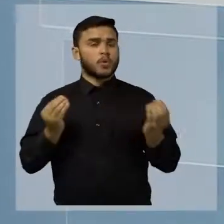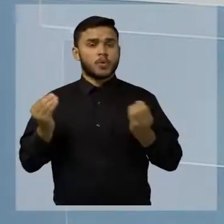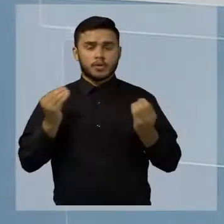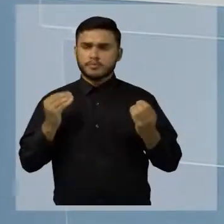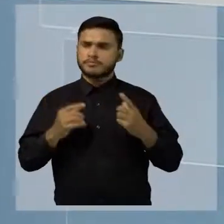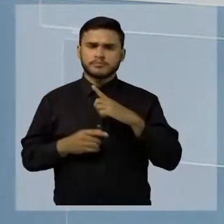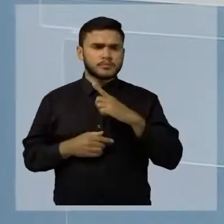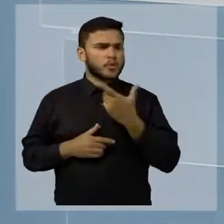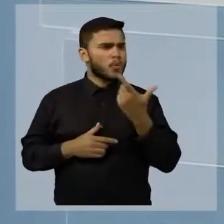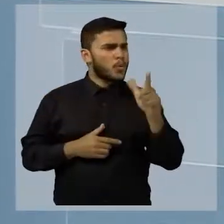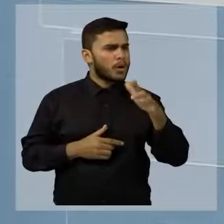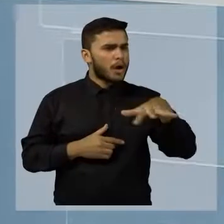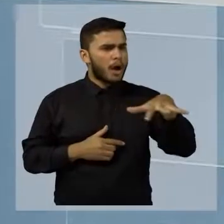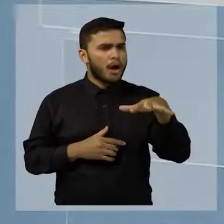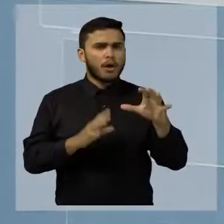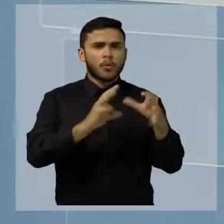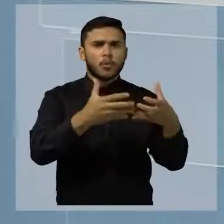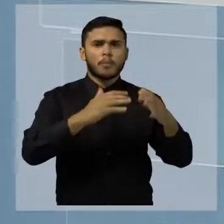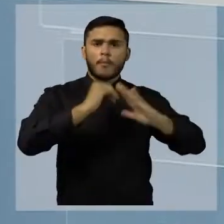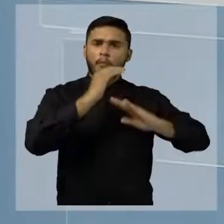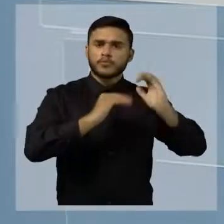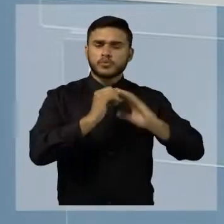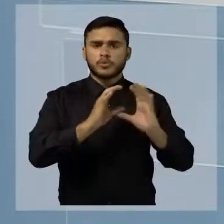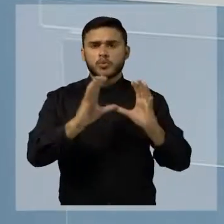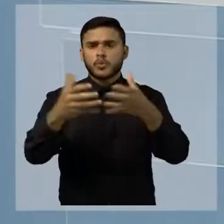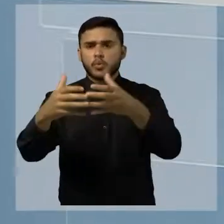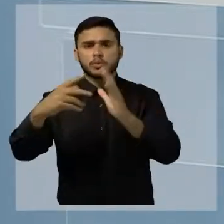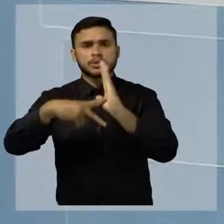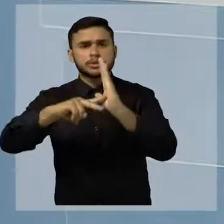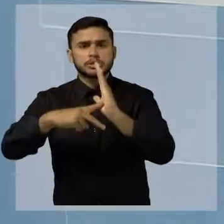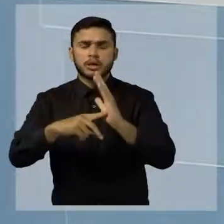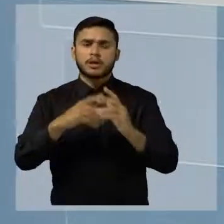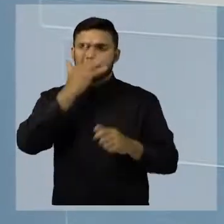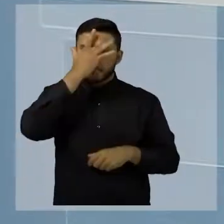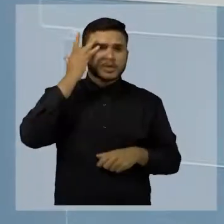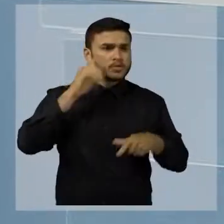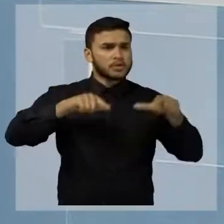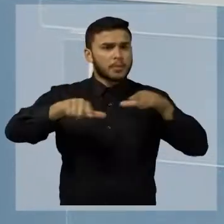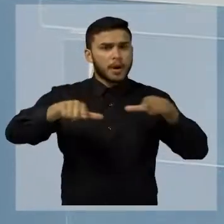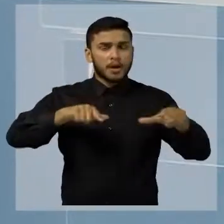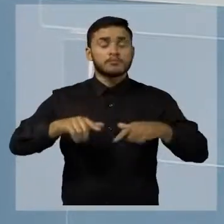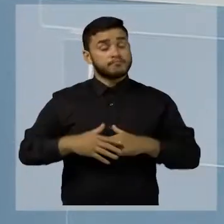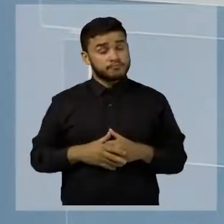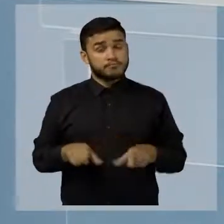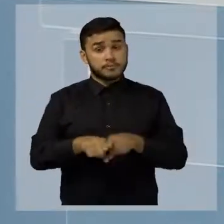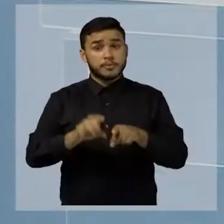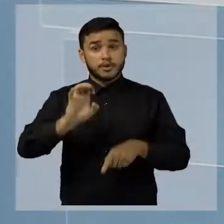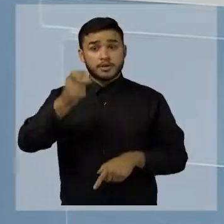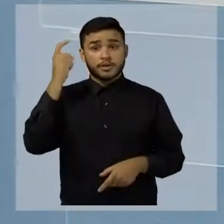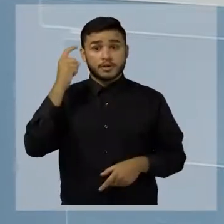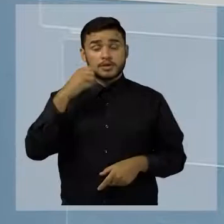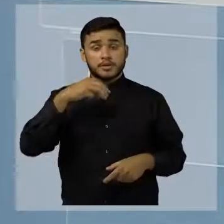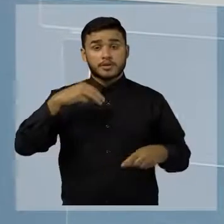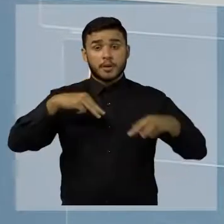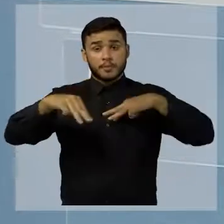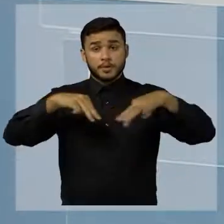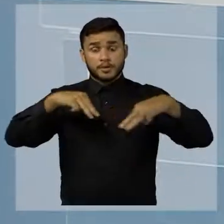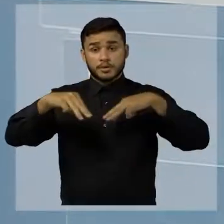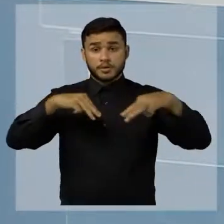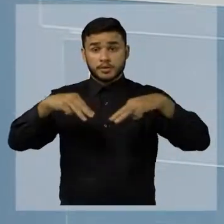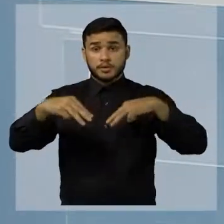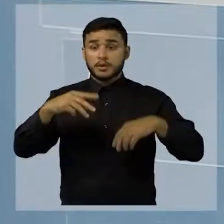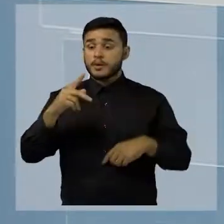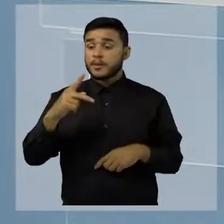de servidores públicos, de sindicatos, de trabalhadores, e teve a presença também do ex-ministro